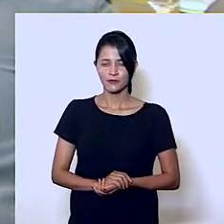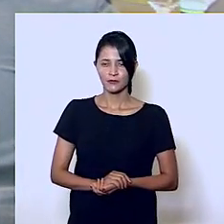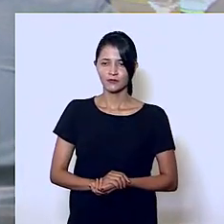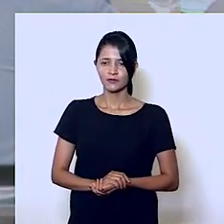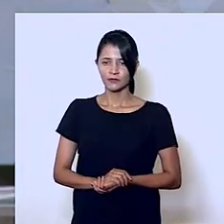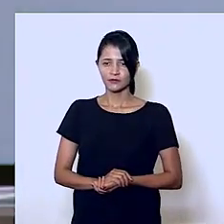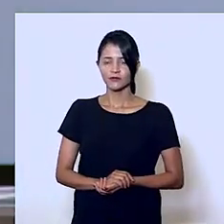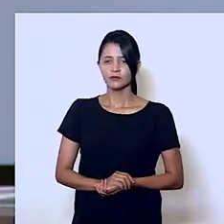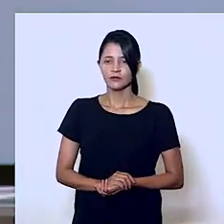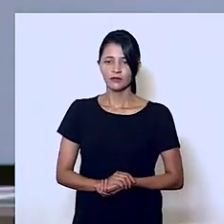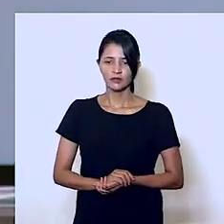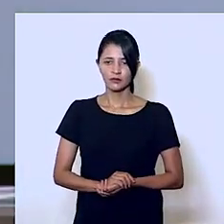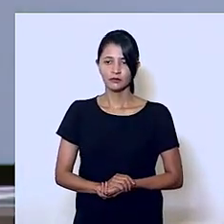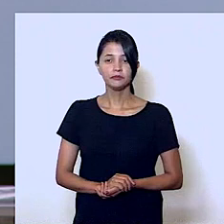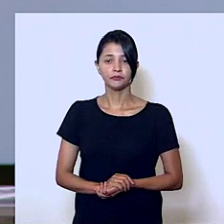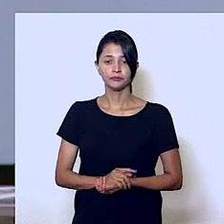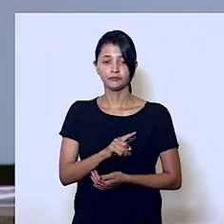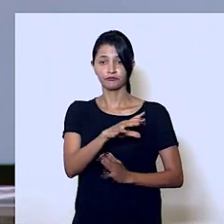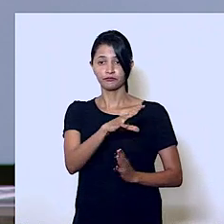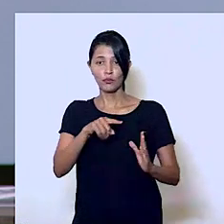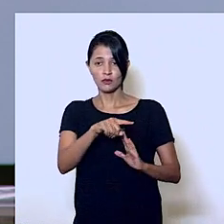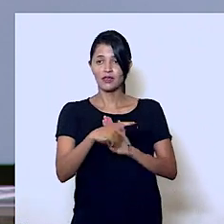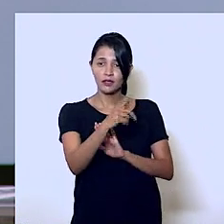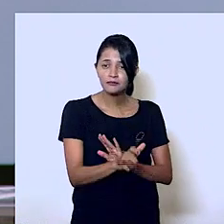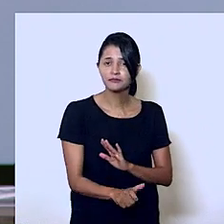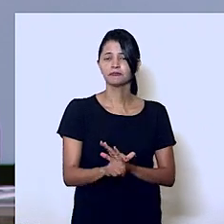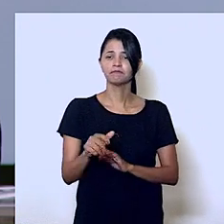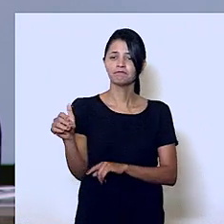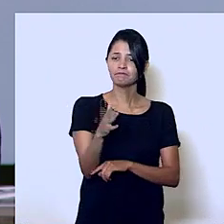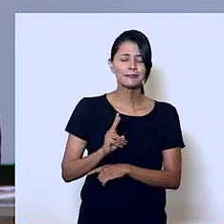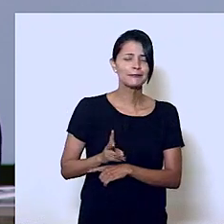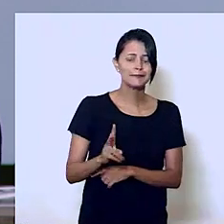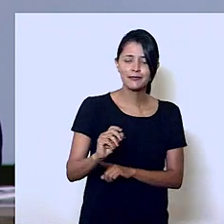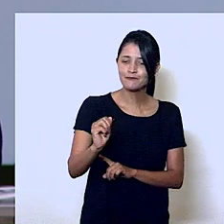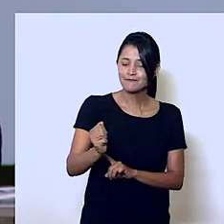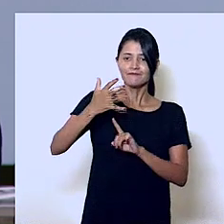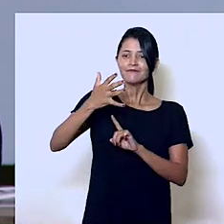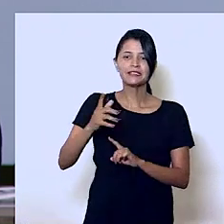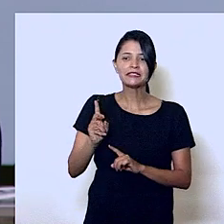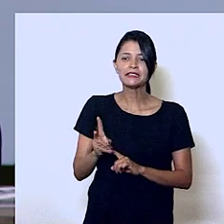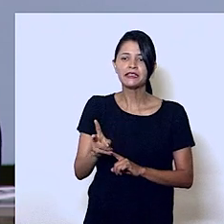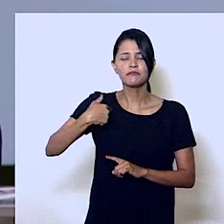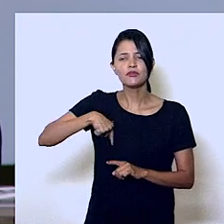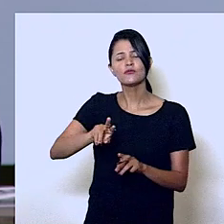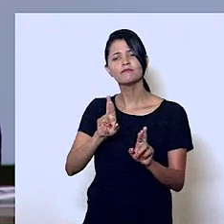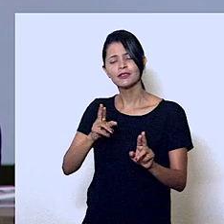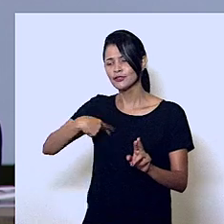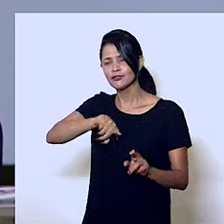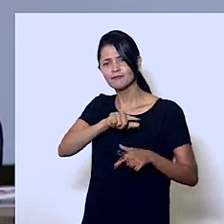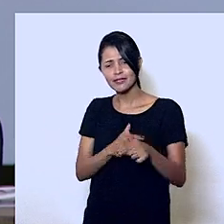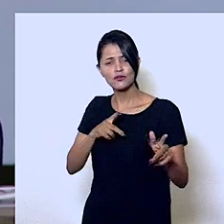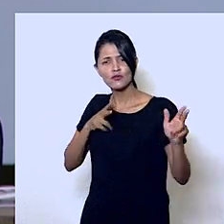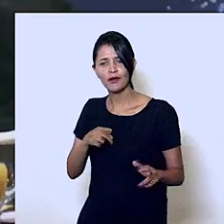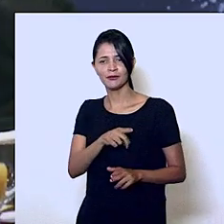Que o exemplo do embaixador Paulo Tarso sempre nos ilumine, e eu espero que possamos trabalhar sempre como ele o fez, pelo